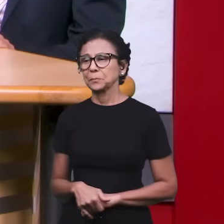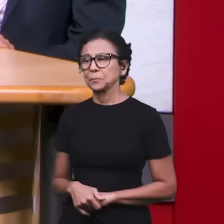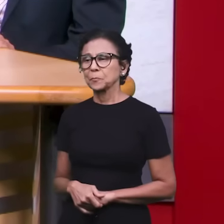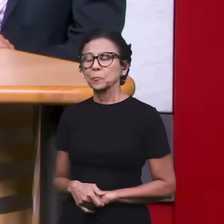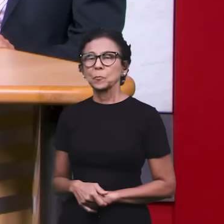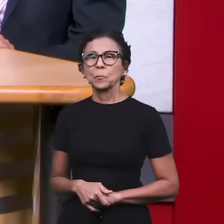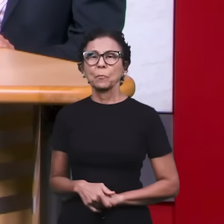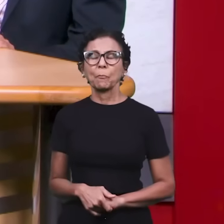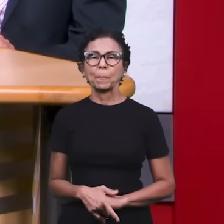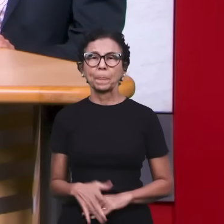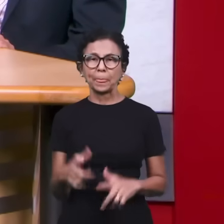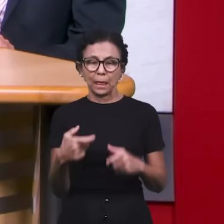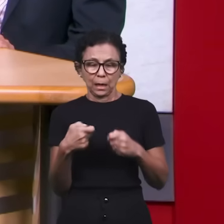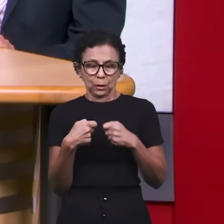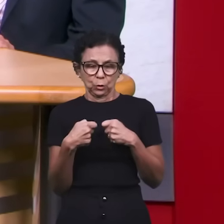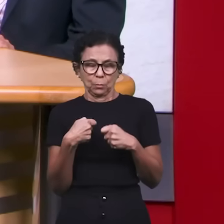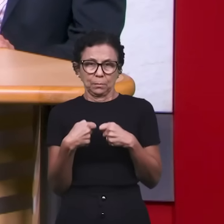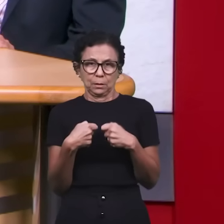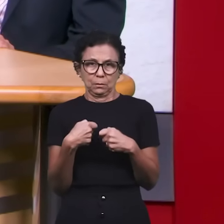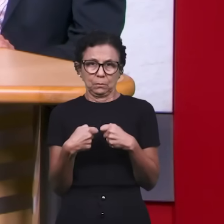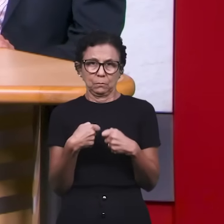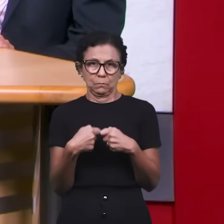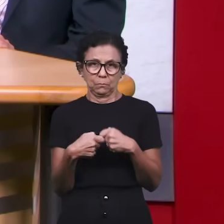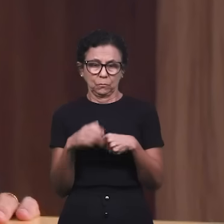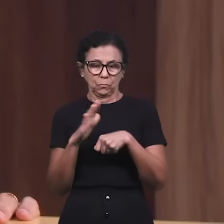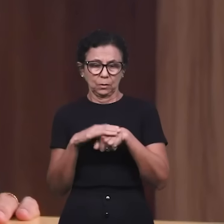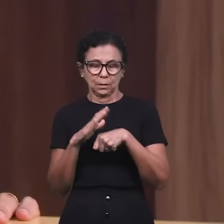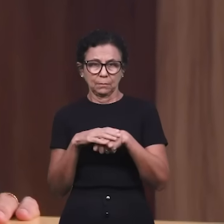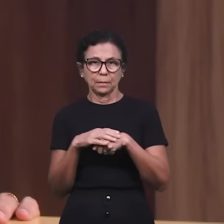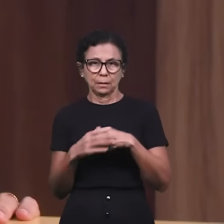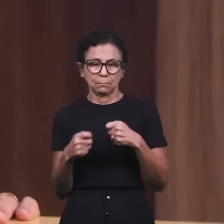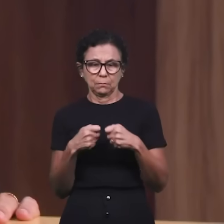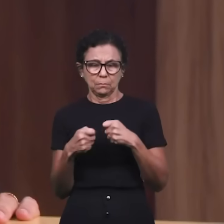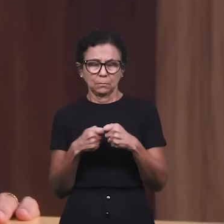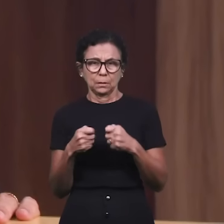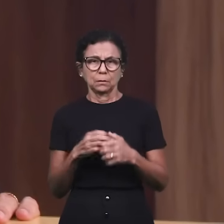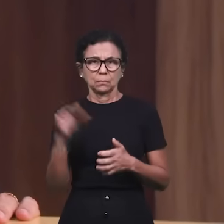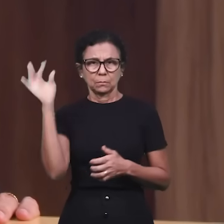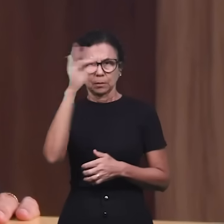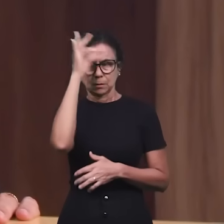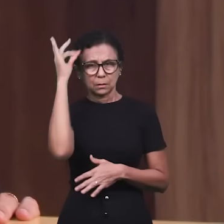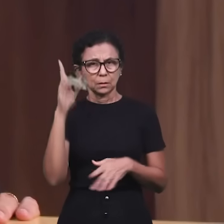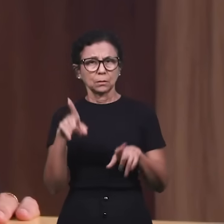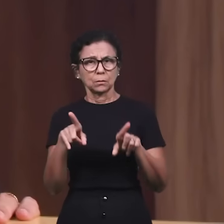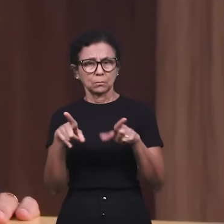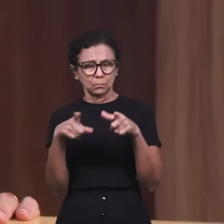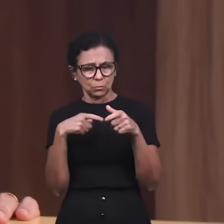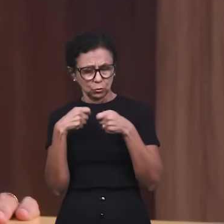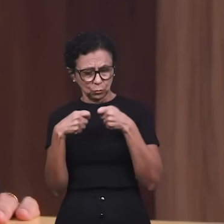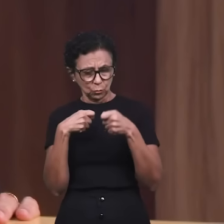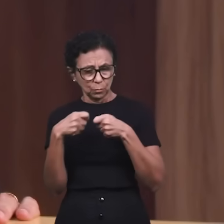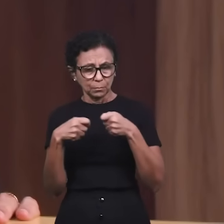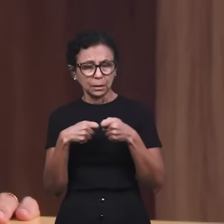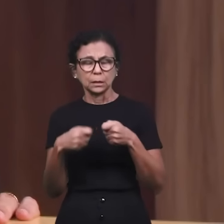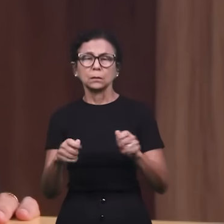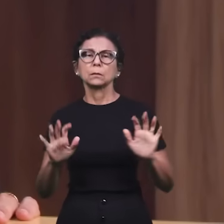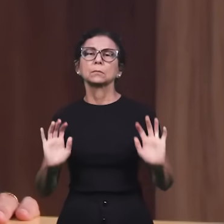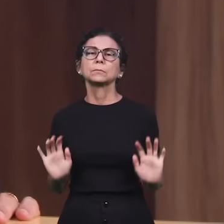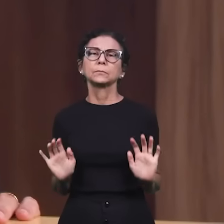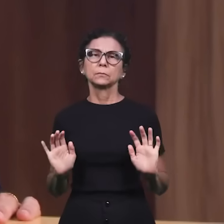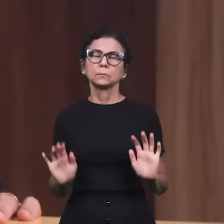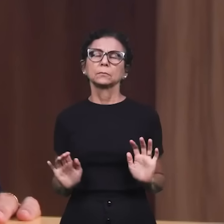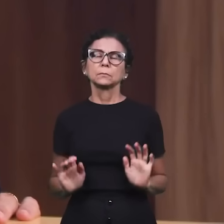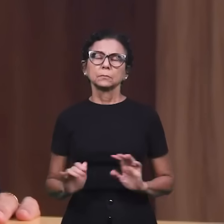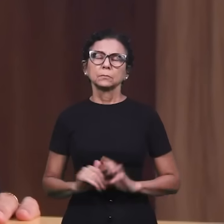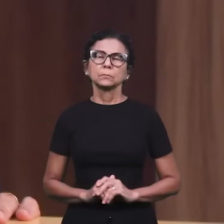do domínio próprio. É quando o Espírito Santo ele tem domínio sobre o seu temperamento, e aí você consegue saber o momento de parar, que o Espírito